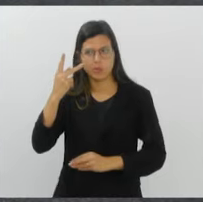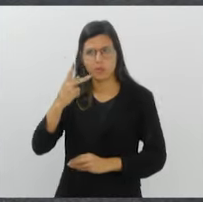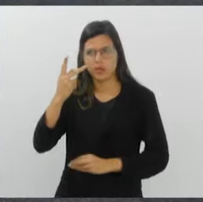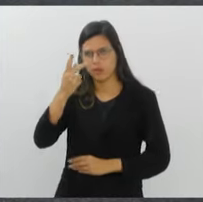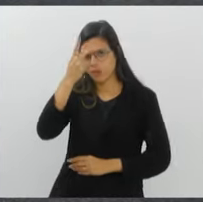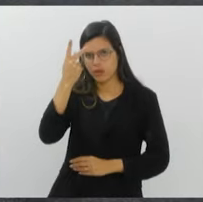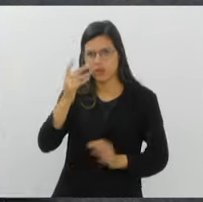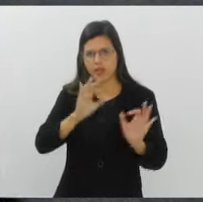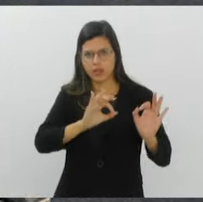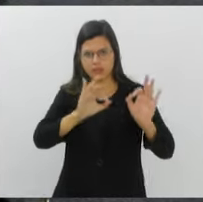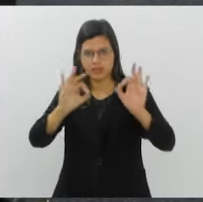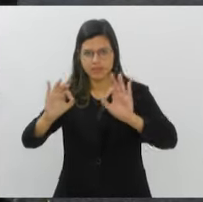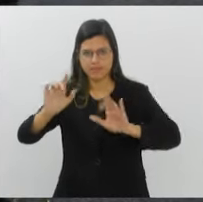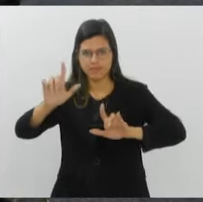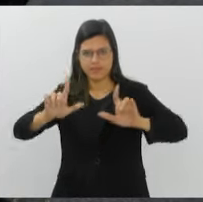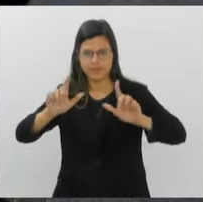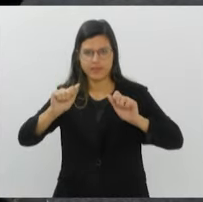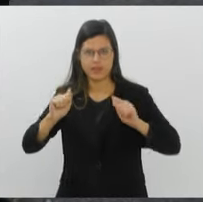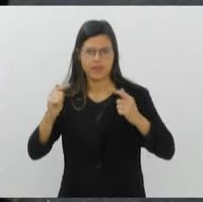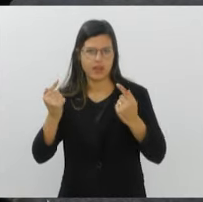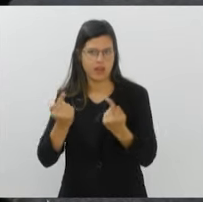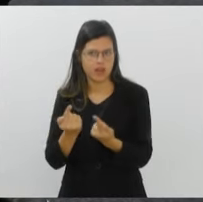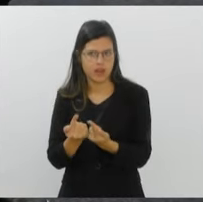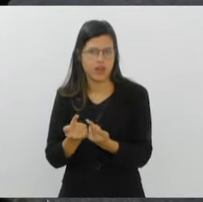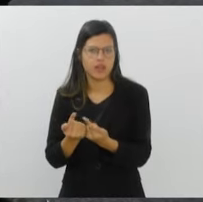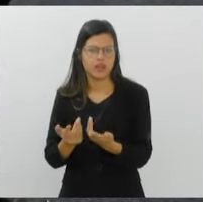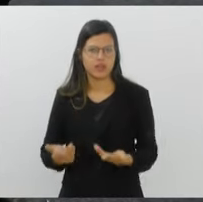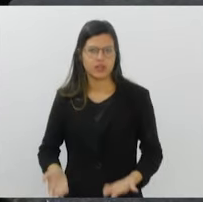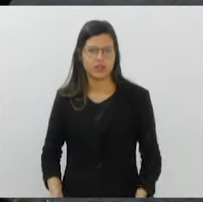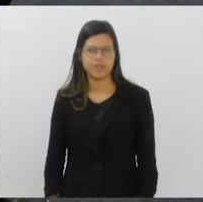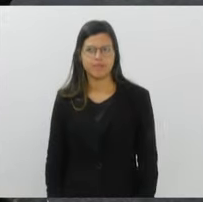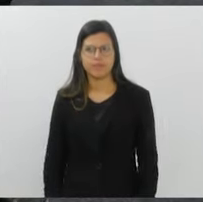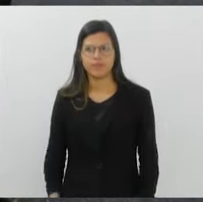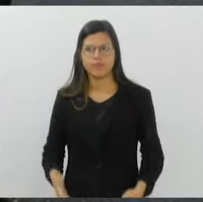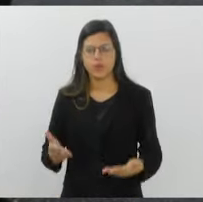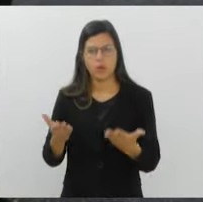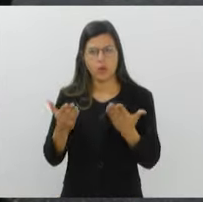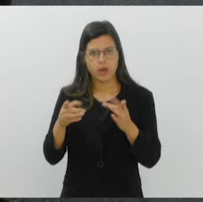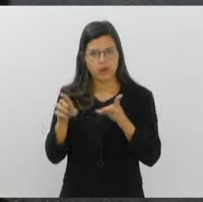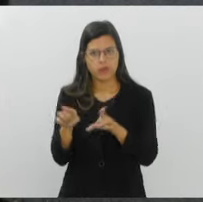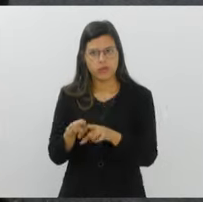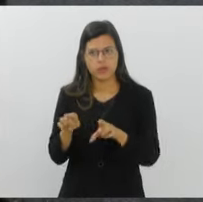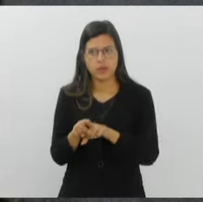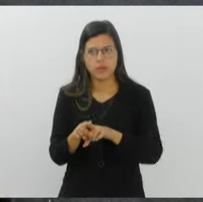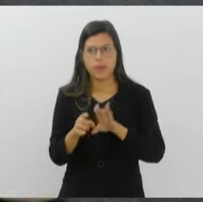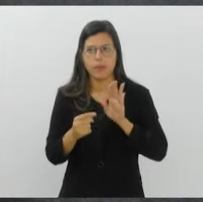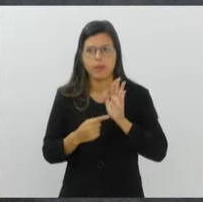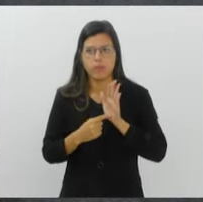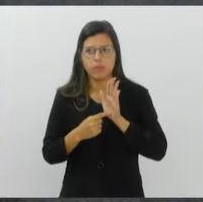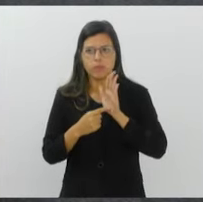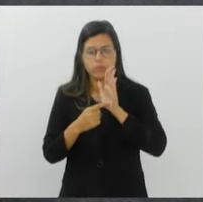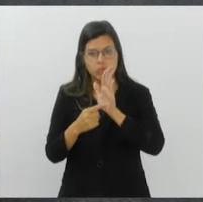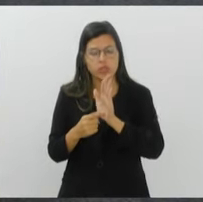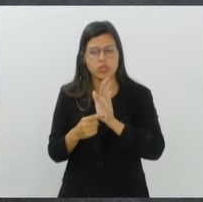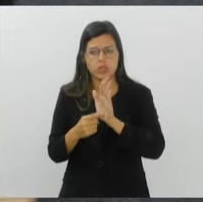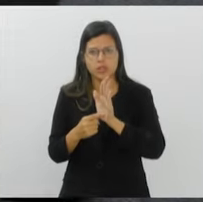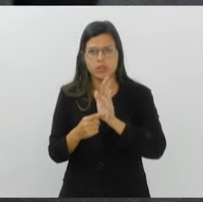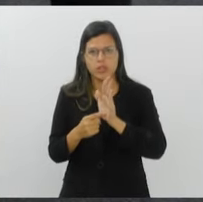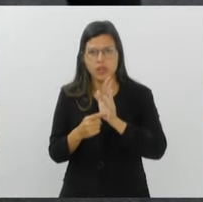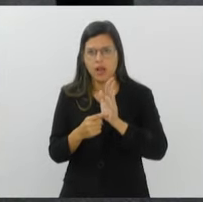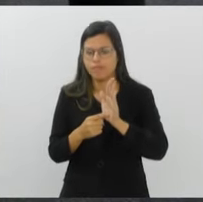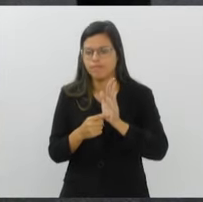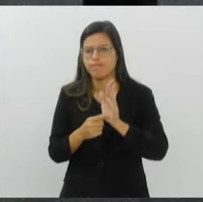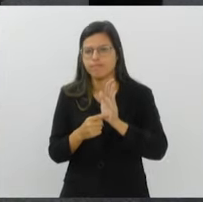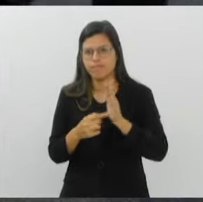pela TV Alerge. Quero também manifestar o meu repúdio e a